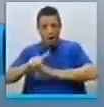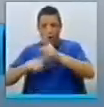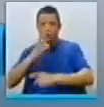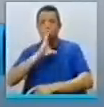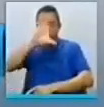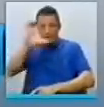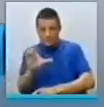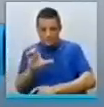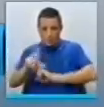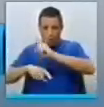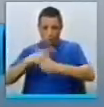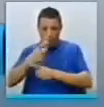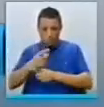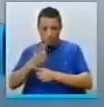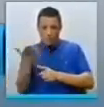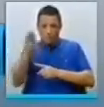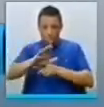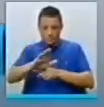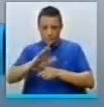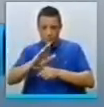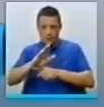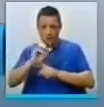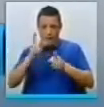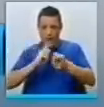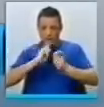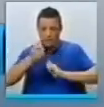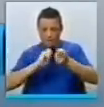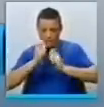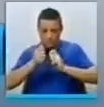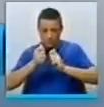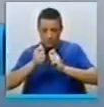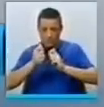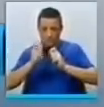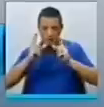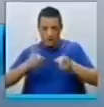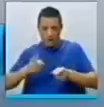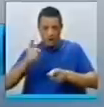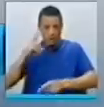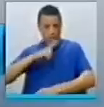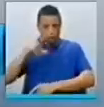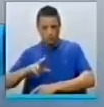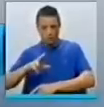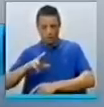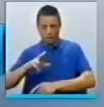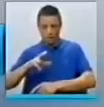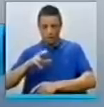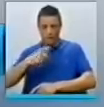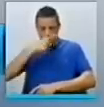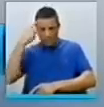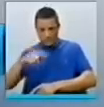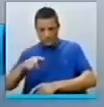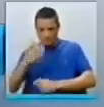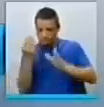entre os quais eh por exemplo a entrevista de entrada que é um dos um dos aspectos que em Portugal quanto a mim será muito difícil de